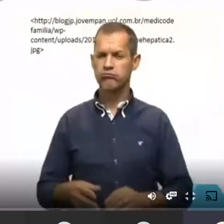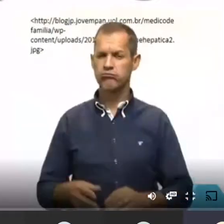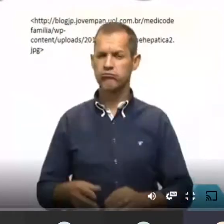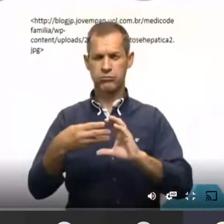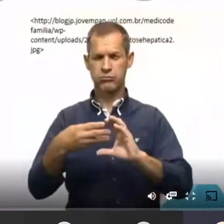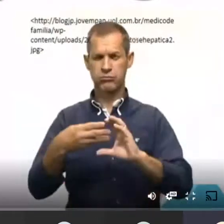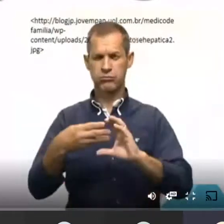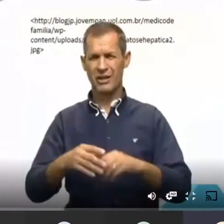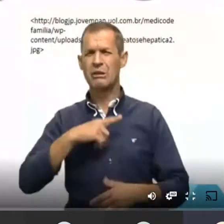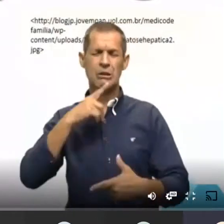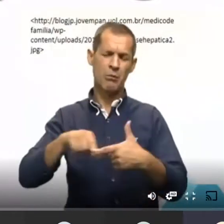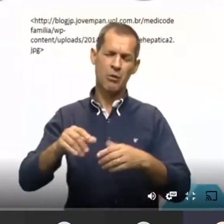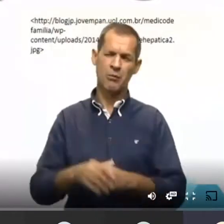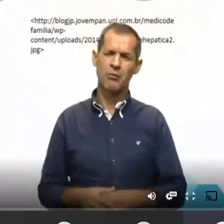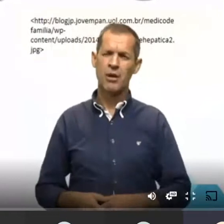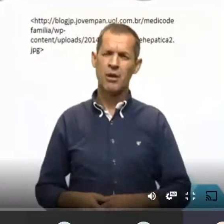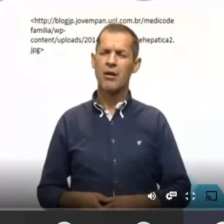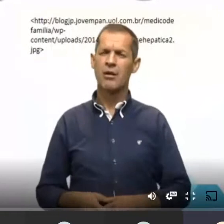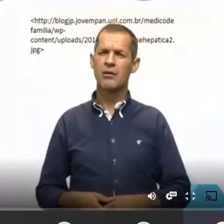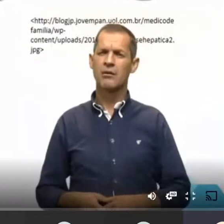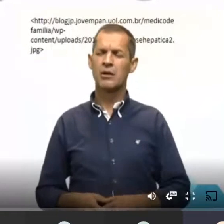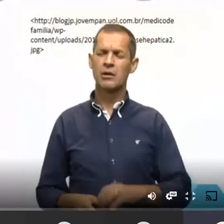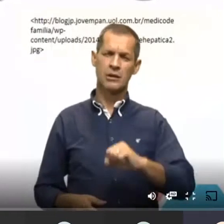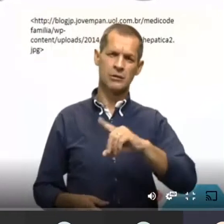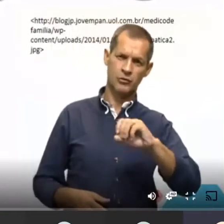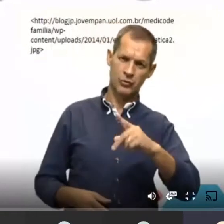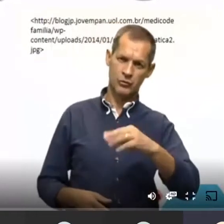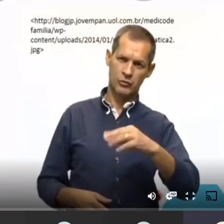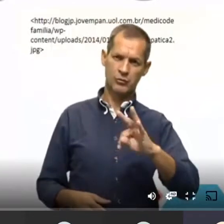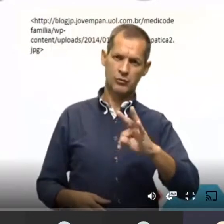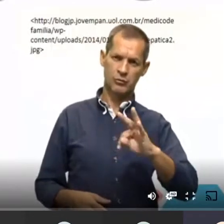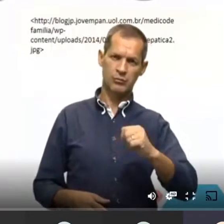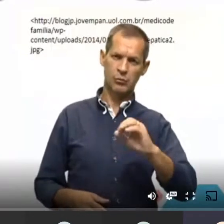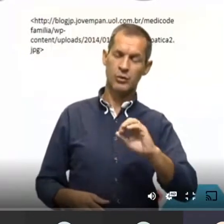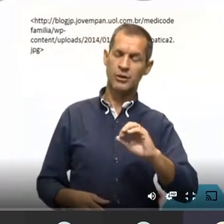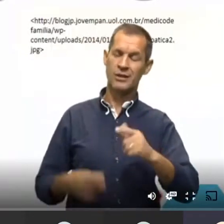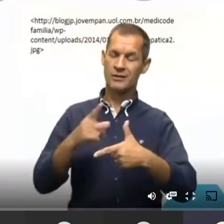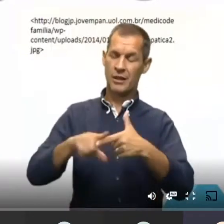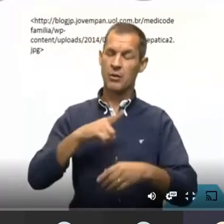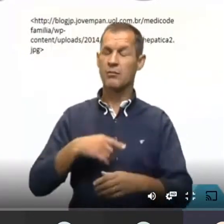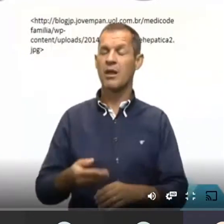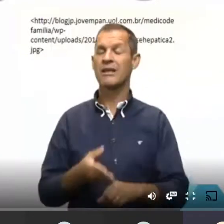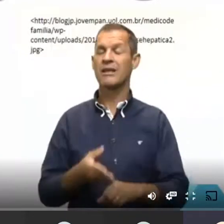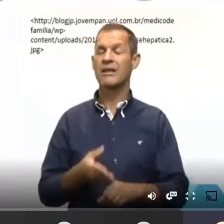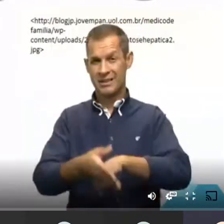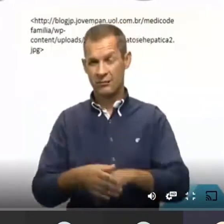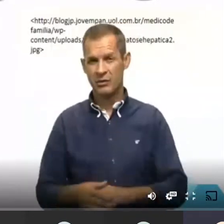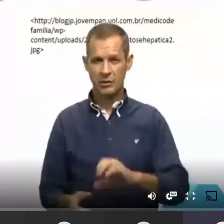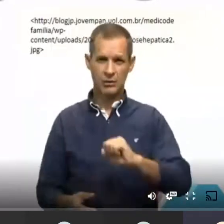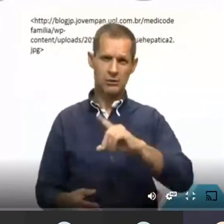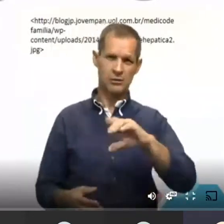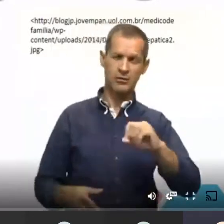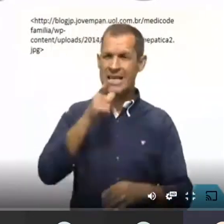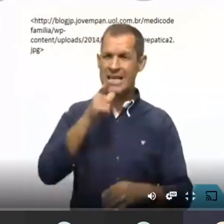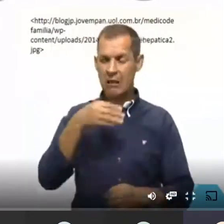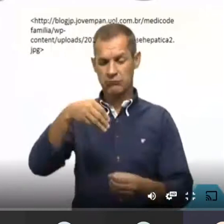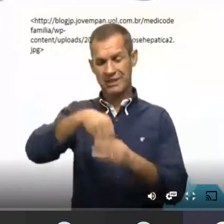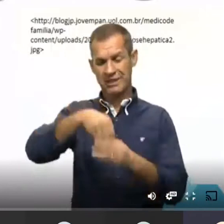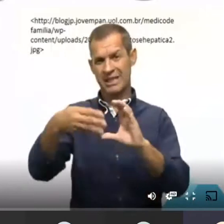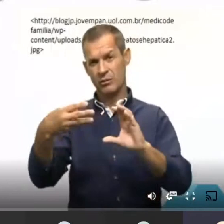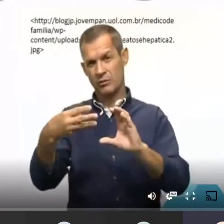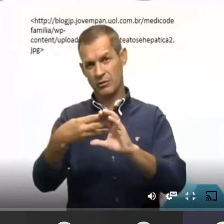funcionar muito mal. Se a bomba de sódio e potássio funciona mal, nós temos entrada de sódio e água dentro